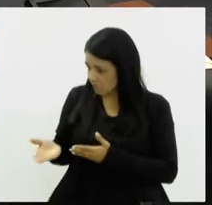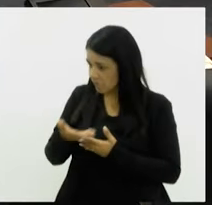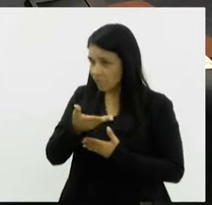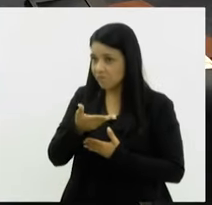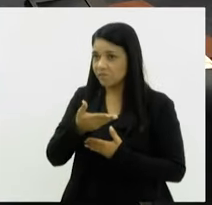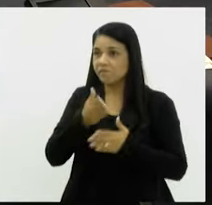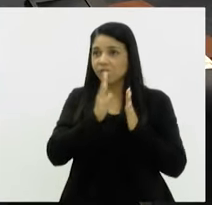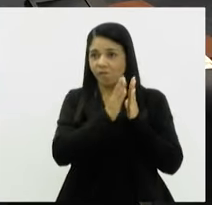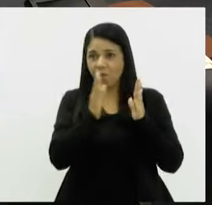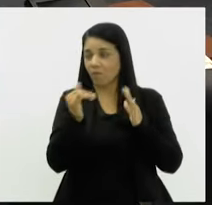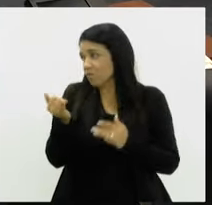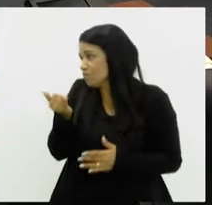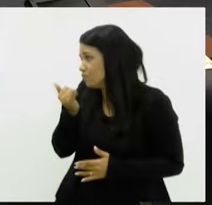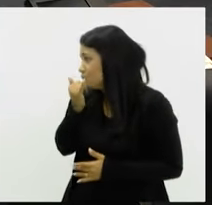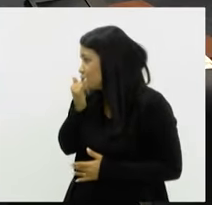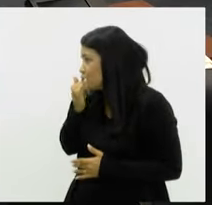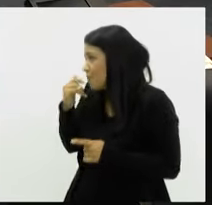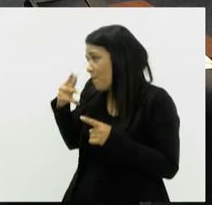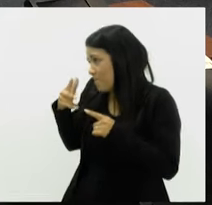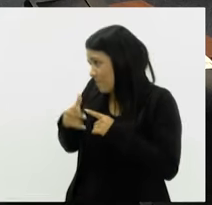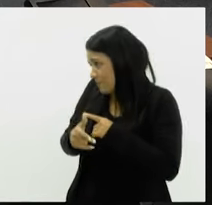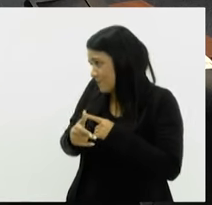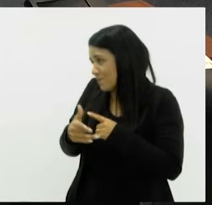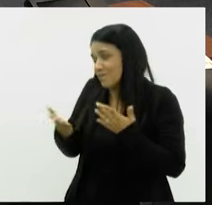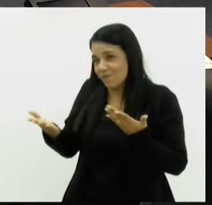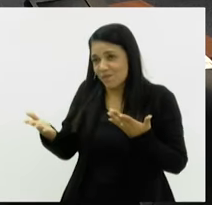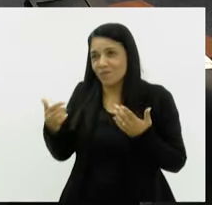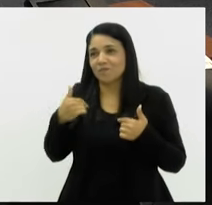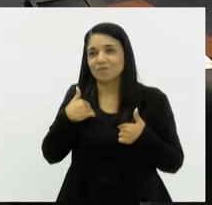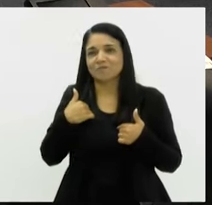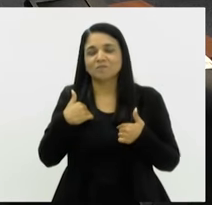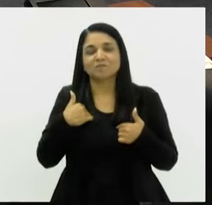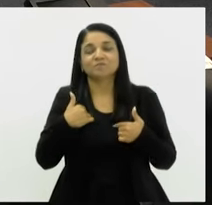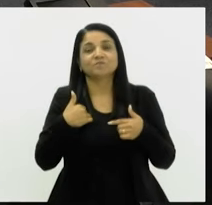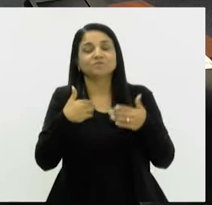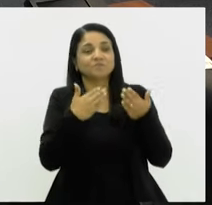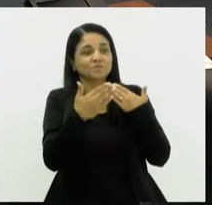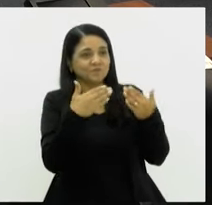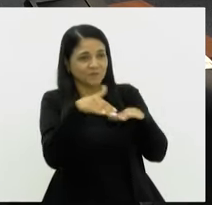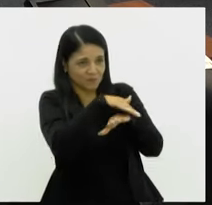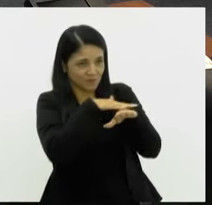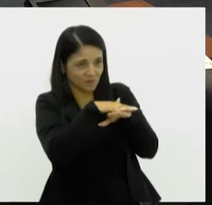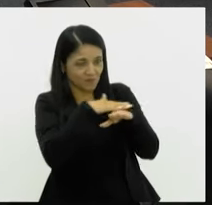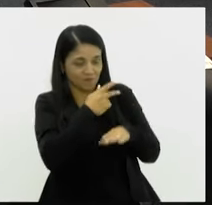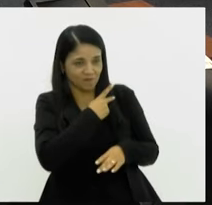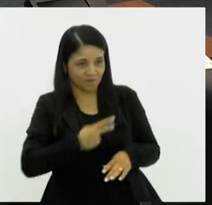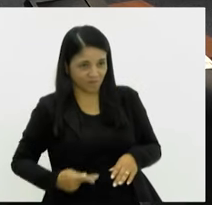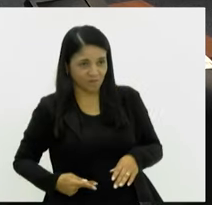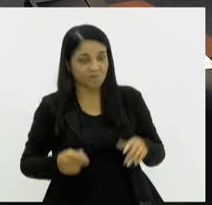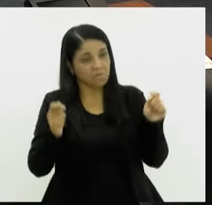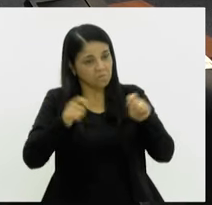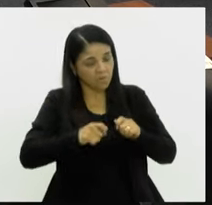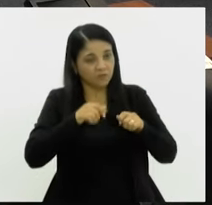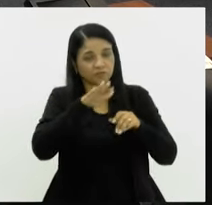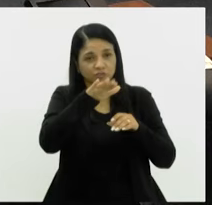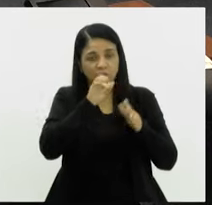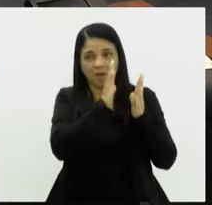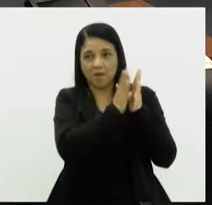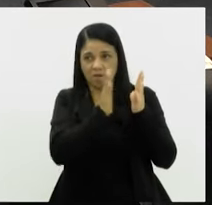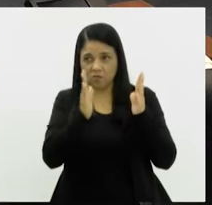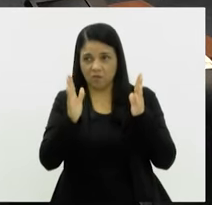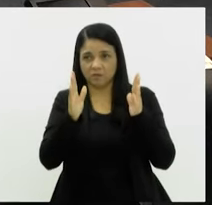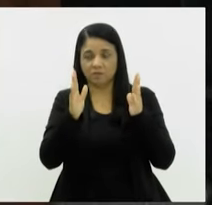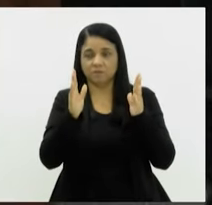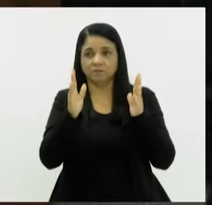Pela ordem, peço desculpas por interrompê-lo, meu decano, mas falava com a presidenta para pedir, se possível, chamar os trabalhos à ordem